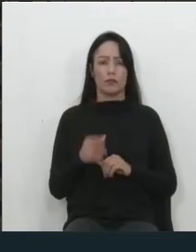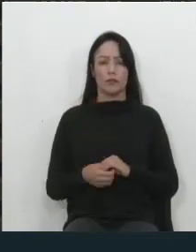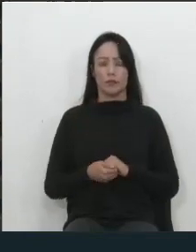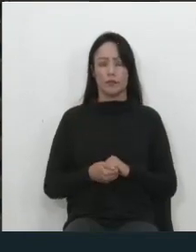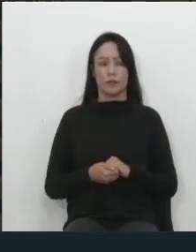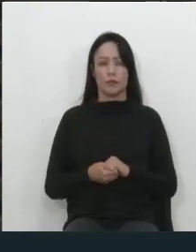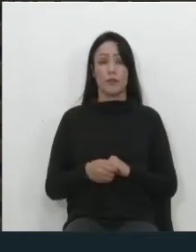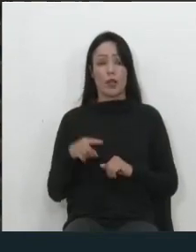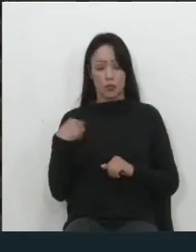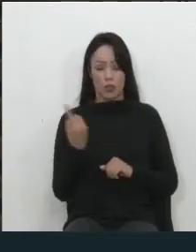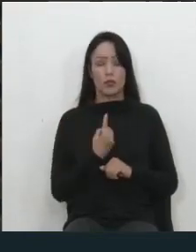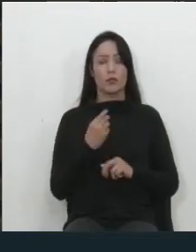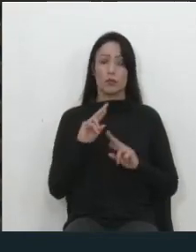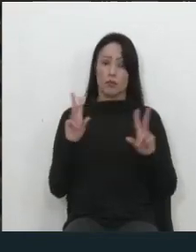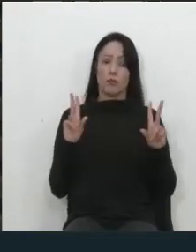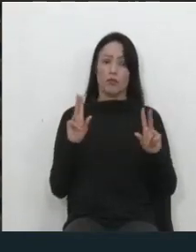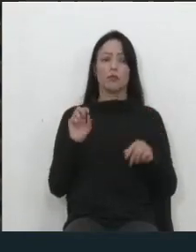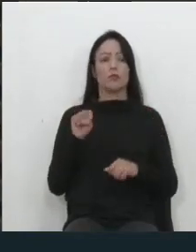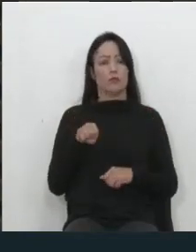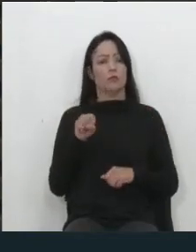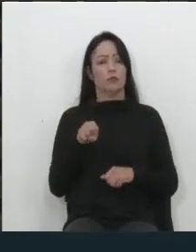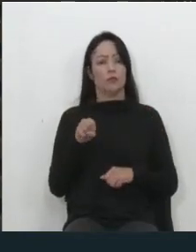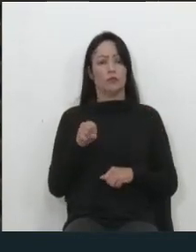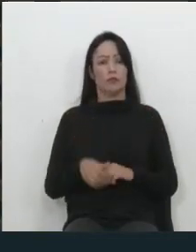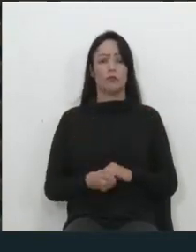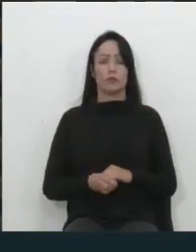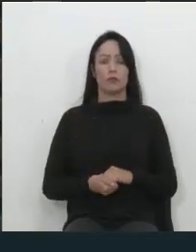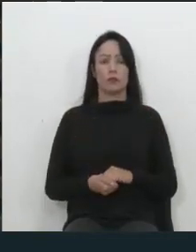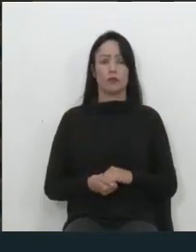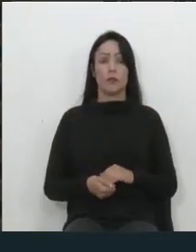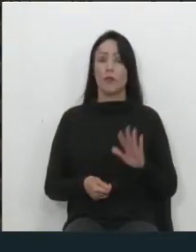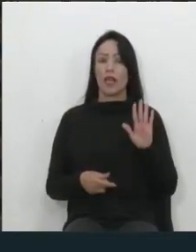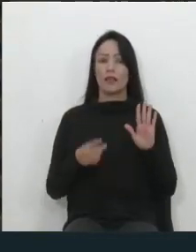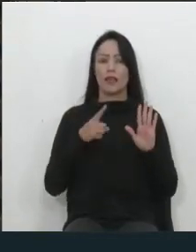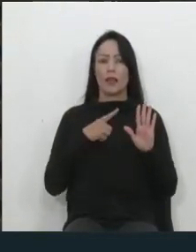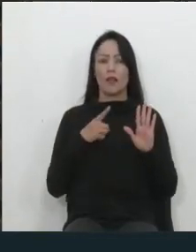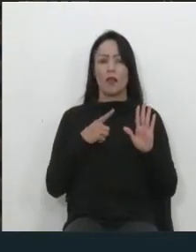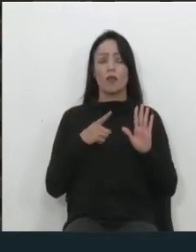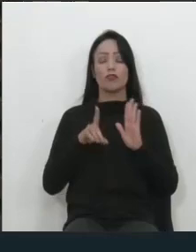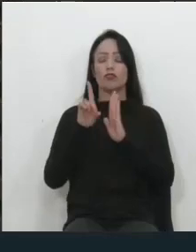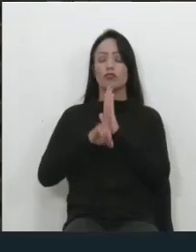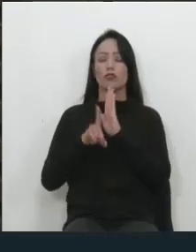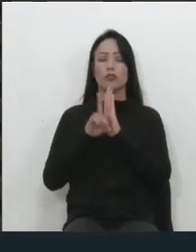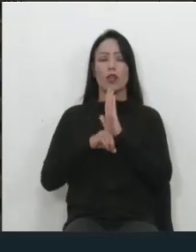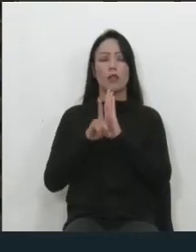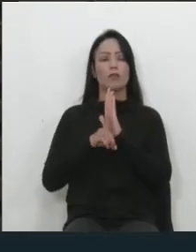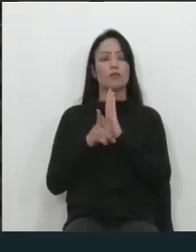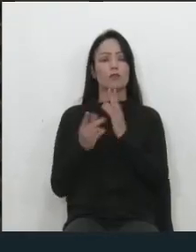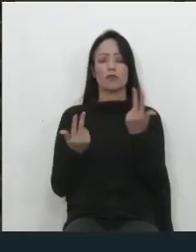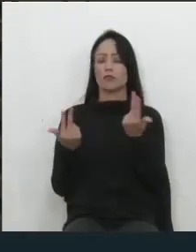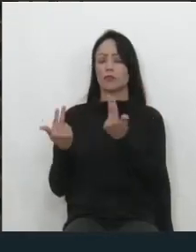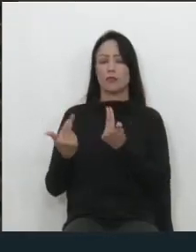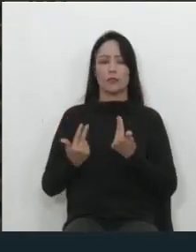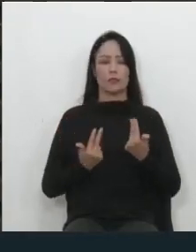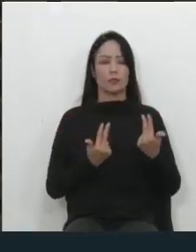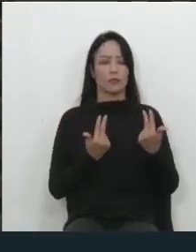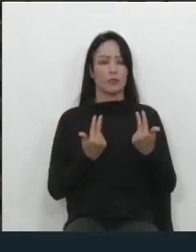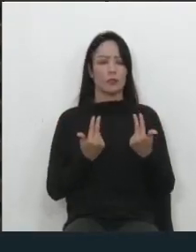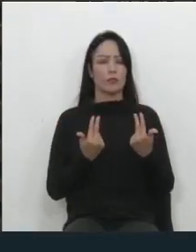Somos diferentes? Sim. Mas temos os mesmos direitos. Isso é muito